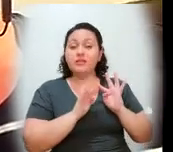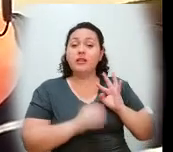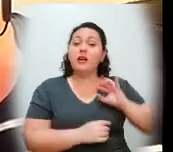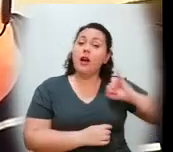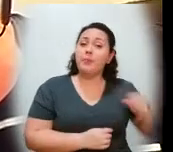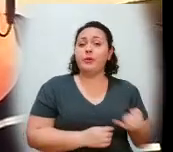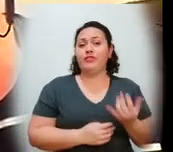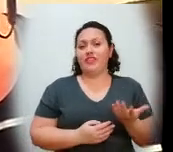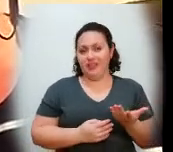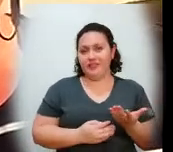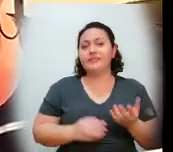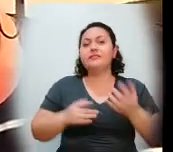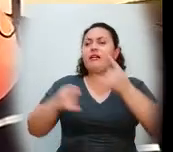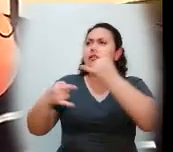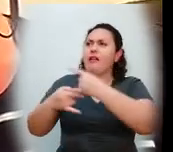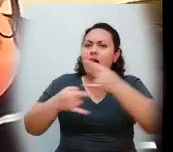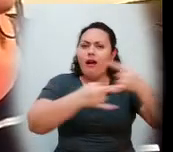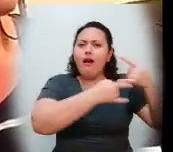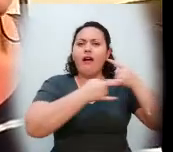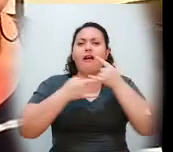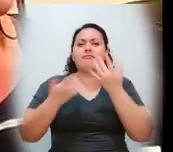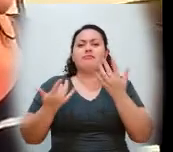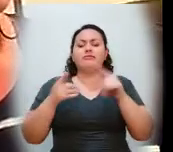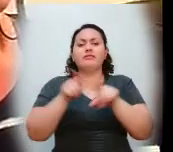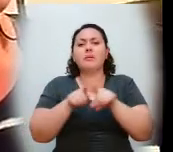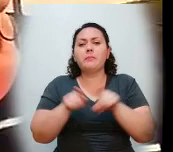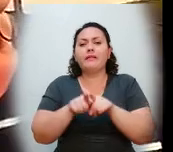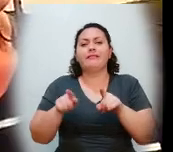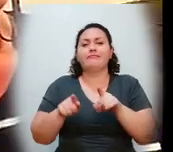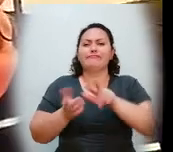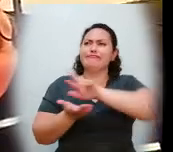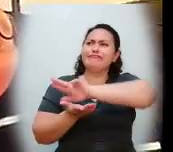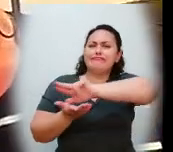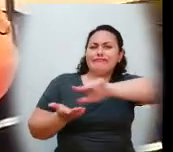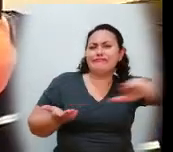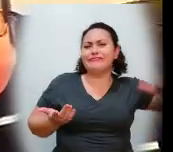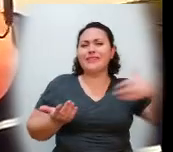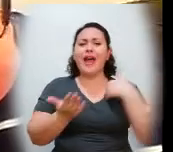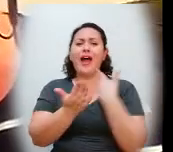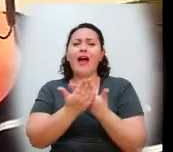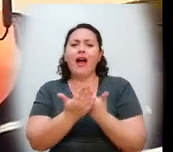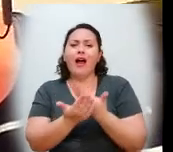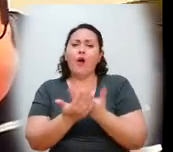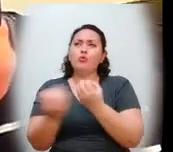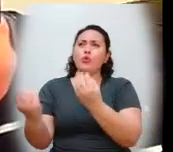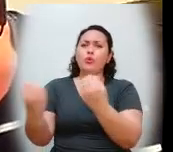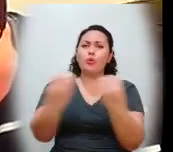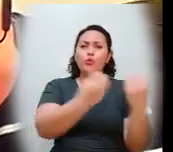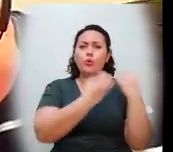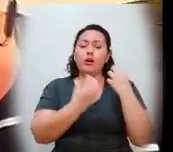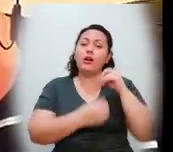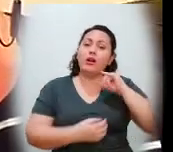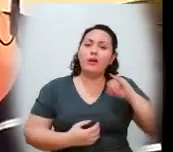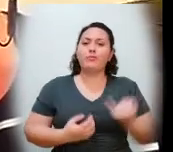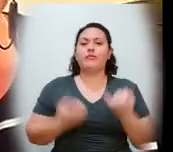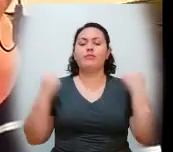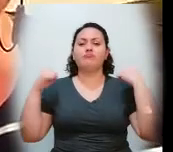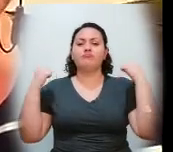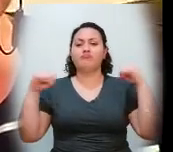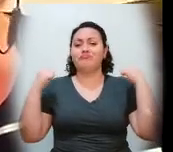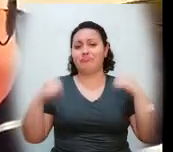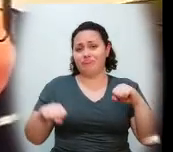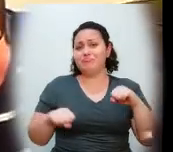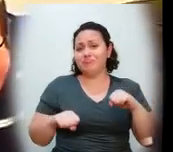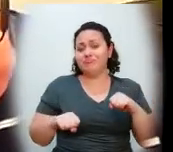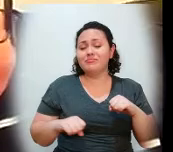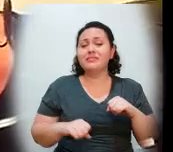dessas formas, dessas lives e desse monte de aulas que não são disponibilizados para a gente fazer um pouco de exercício